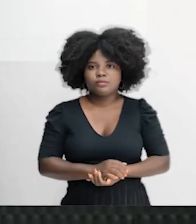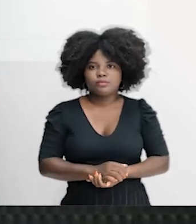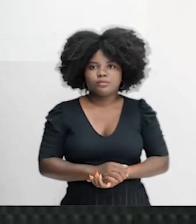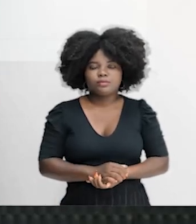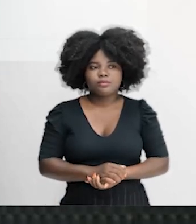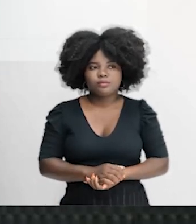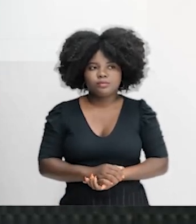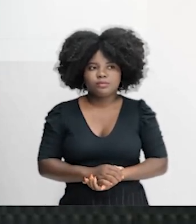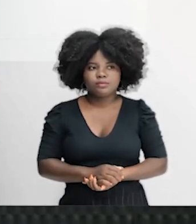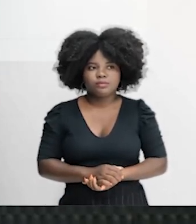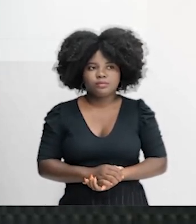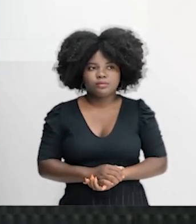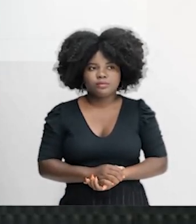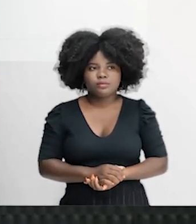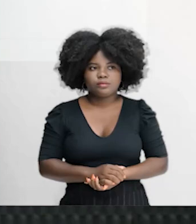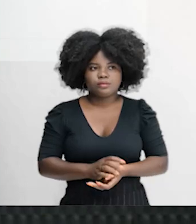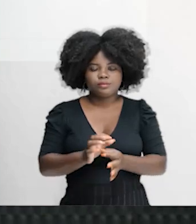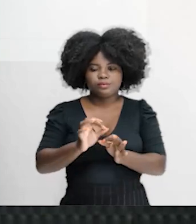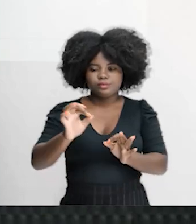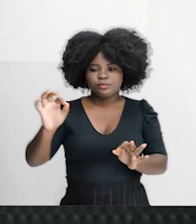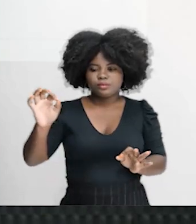Certo? Esse arco aqui, ó.